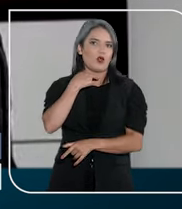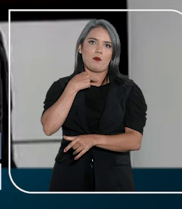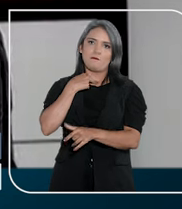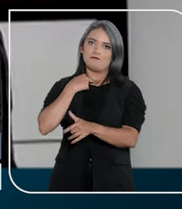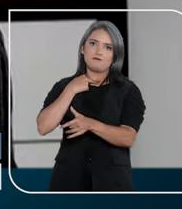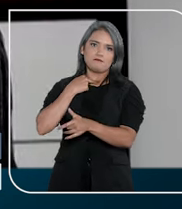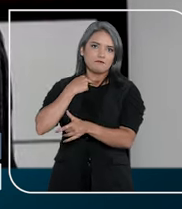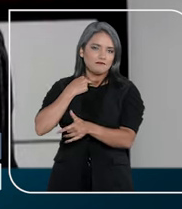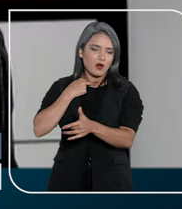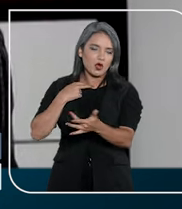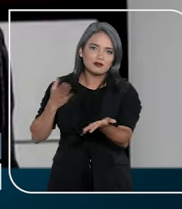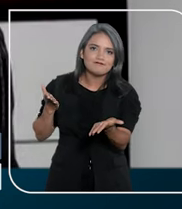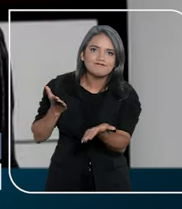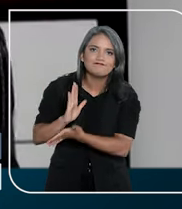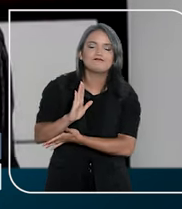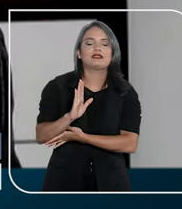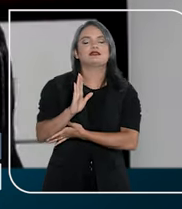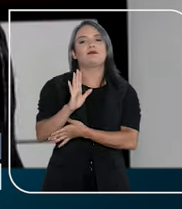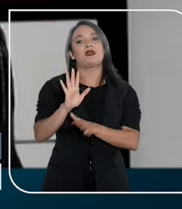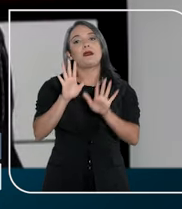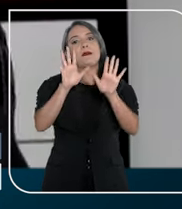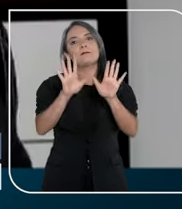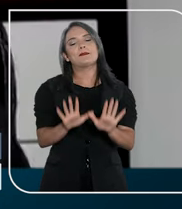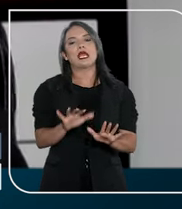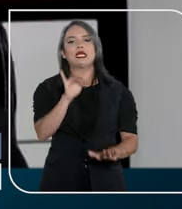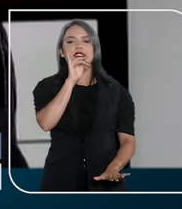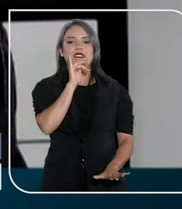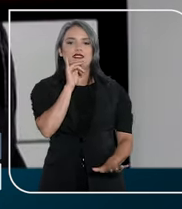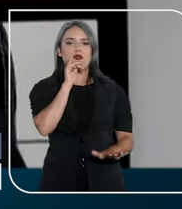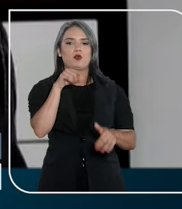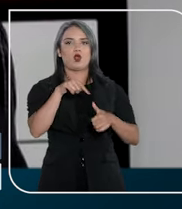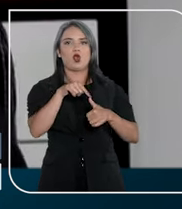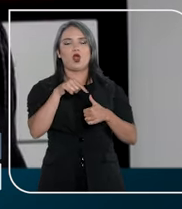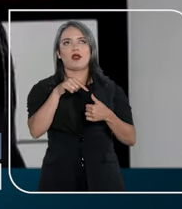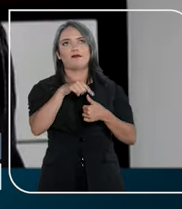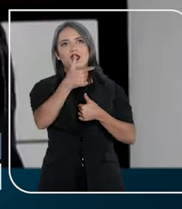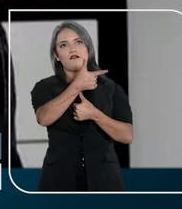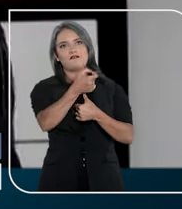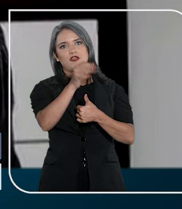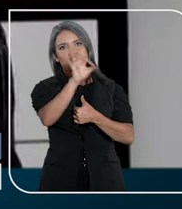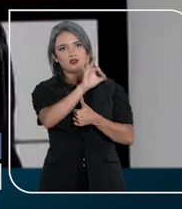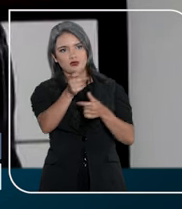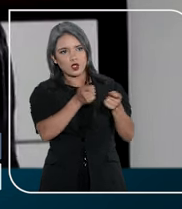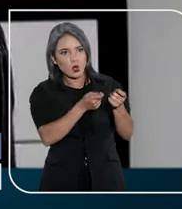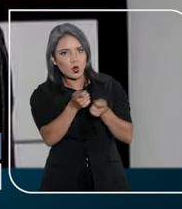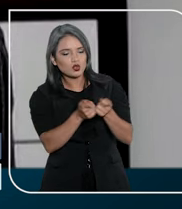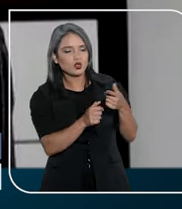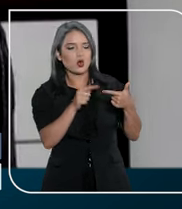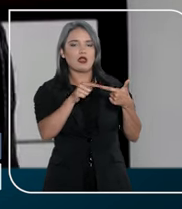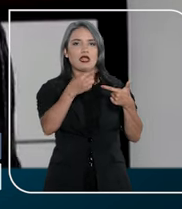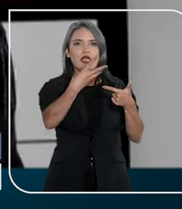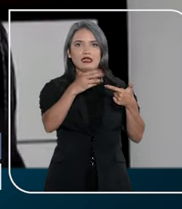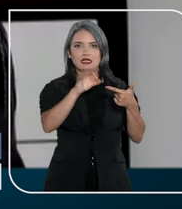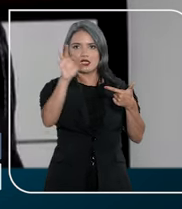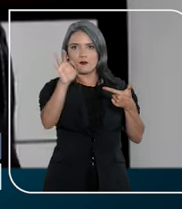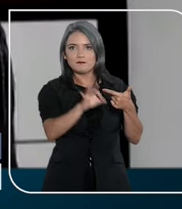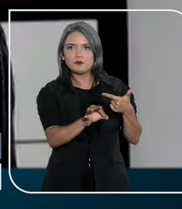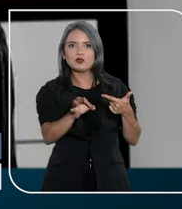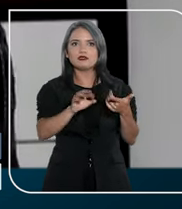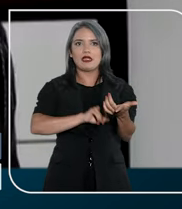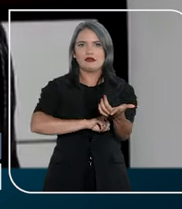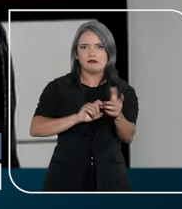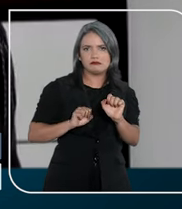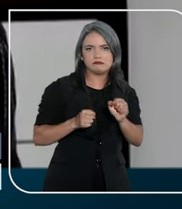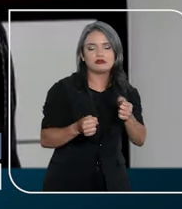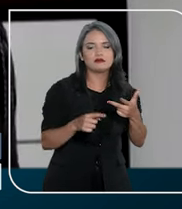coloco numa caixinha e digo assim, olha, professor Fábio, o senhor tem que ter 20% de controle, 30% de agressividade,